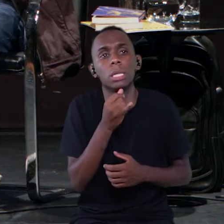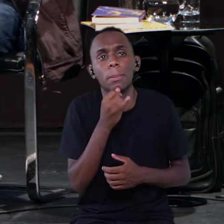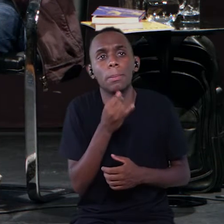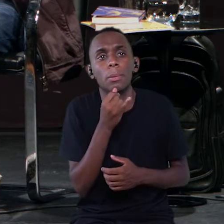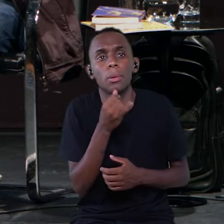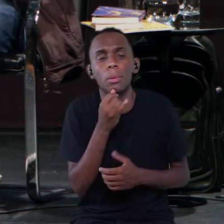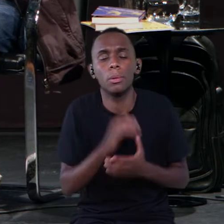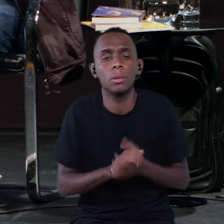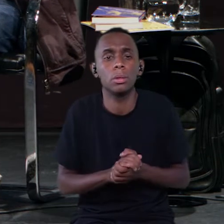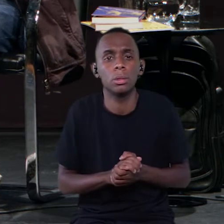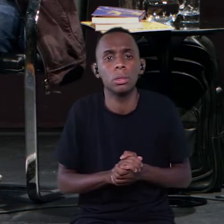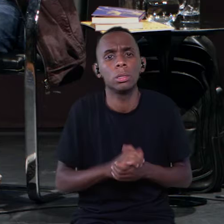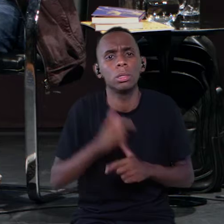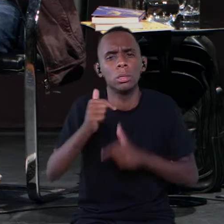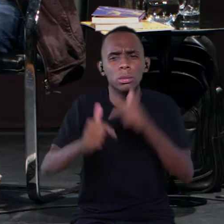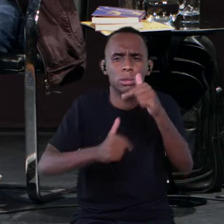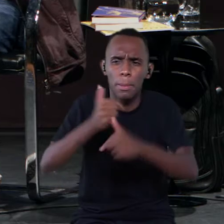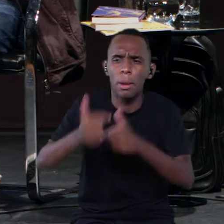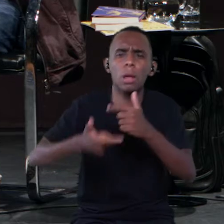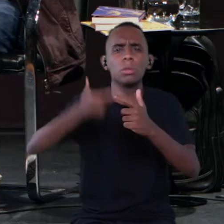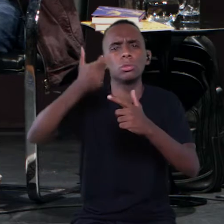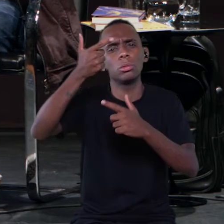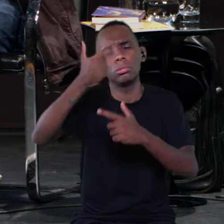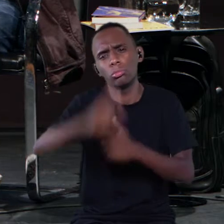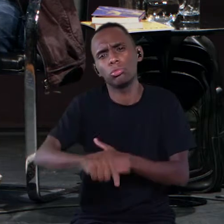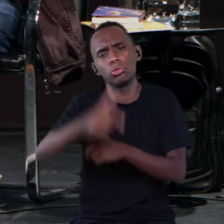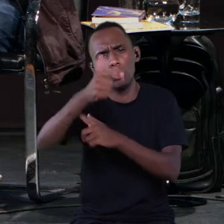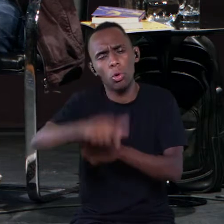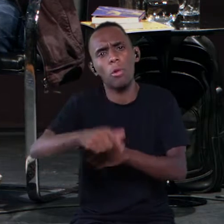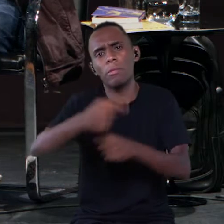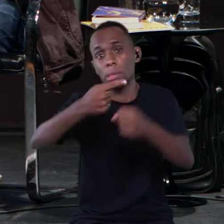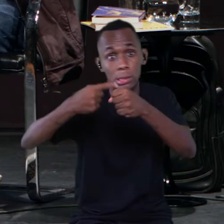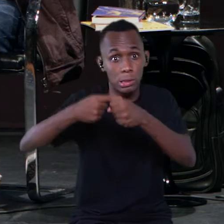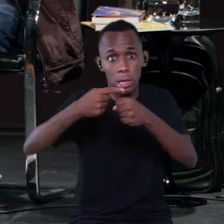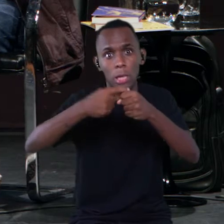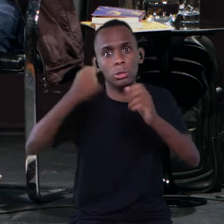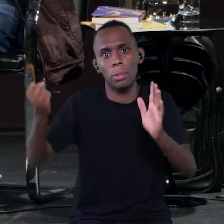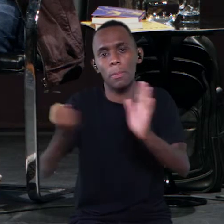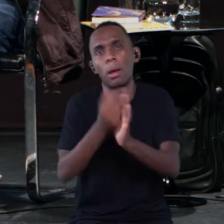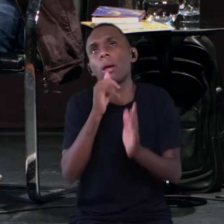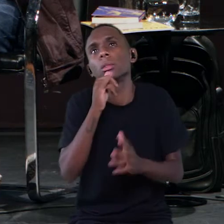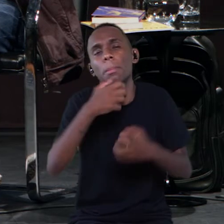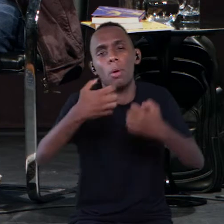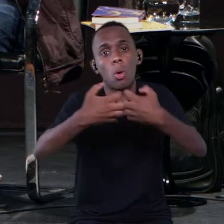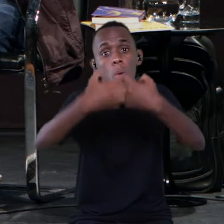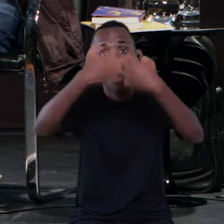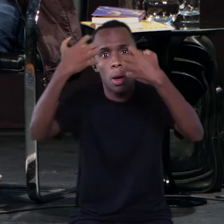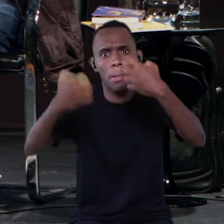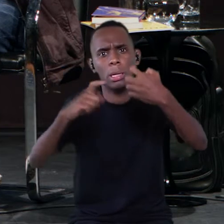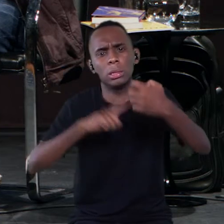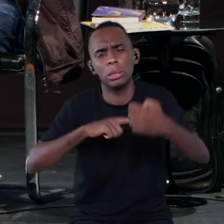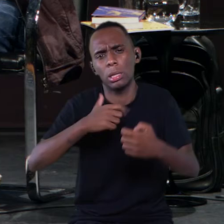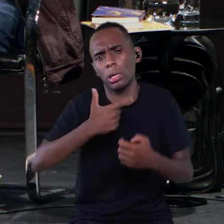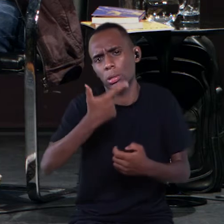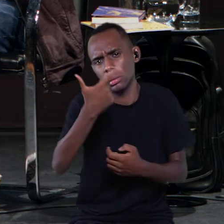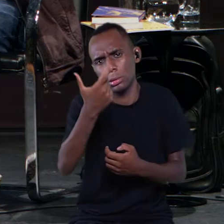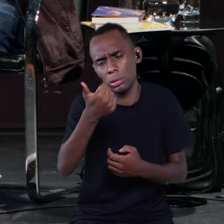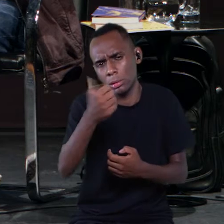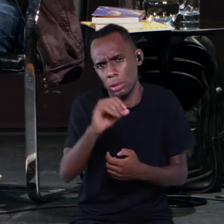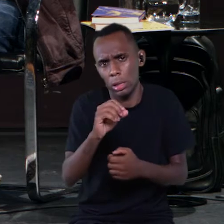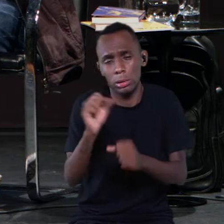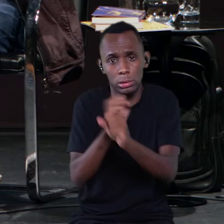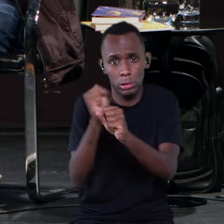né, aqueles permanentes trabalhos de restauro em cidades históricas do Brasil. Em Ouro Preto, tem coisa de 10 anos atrás,